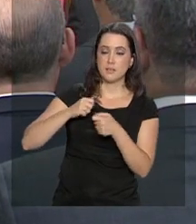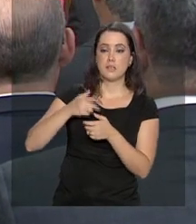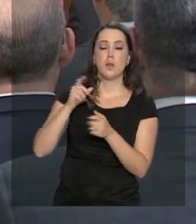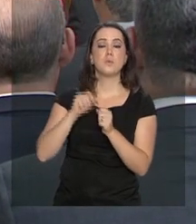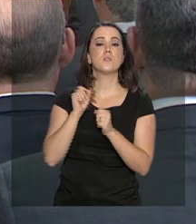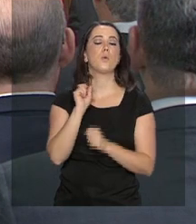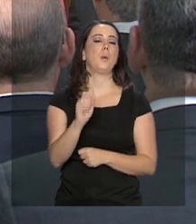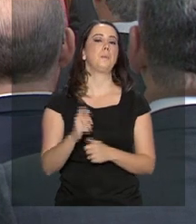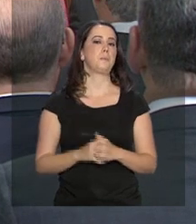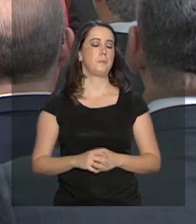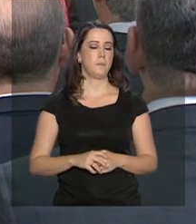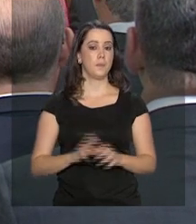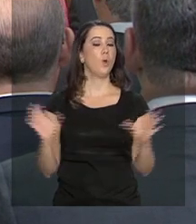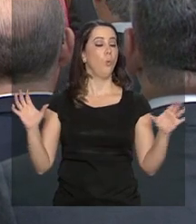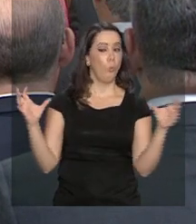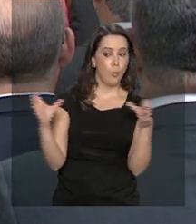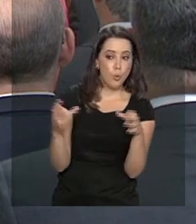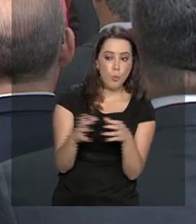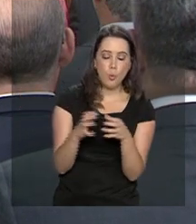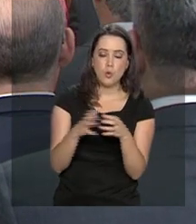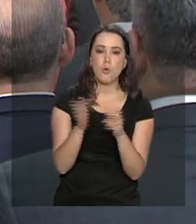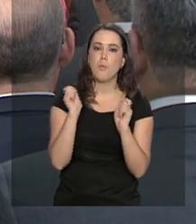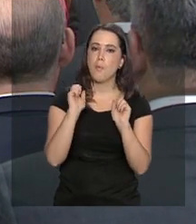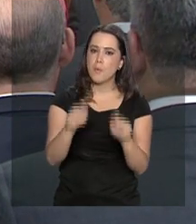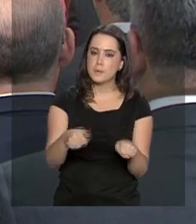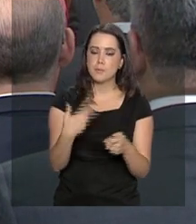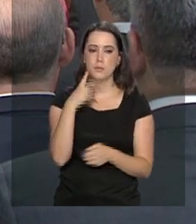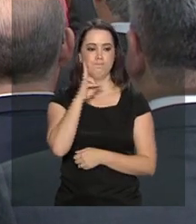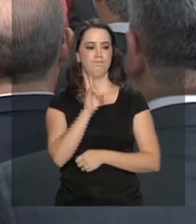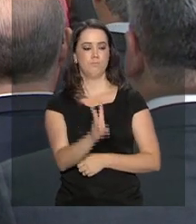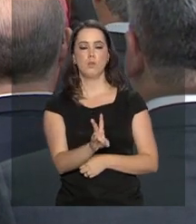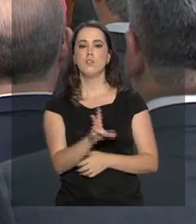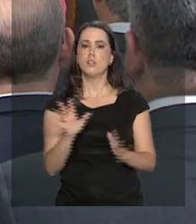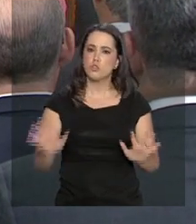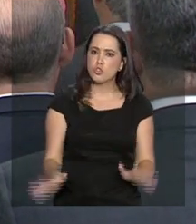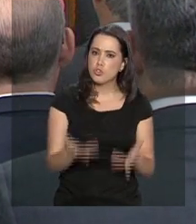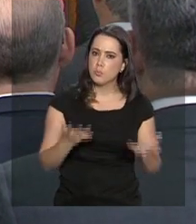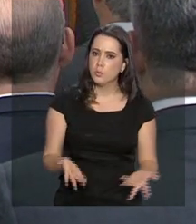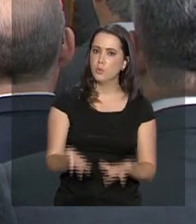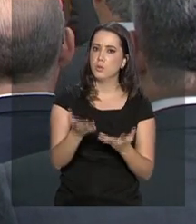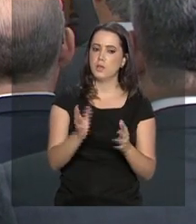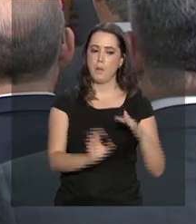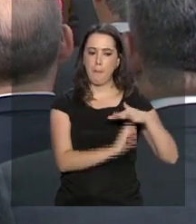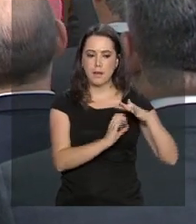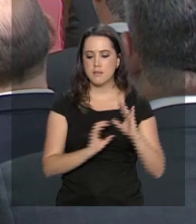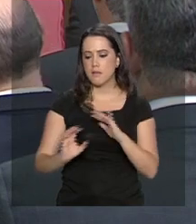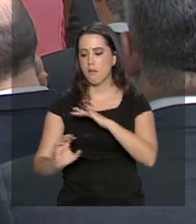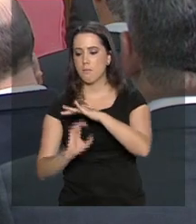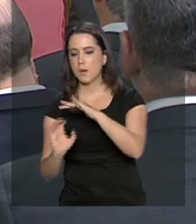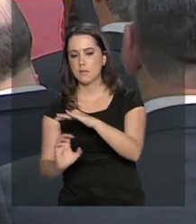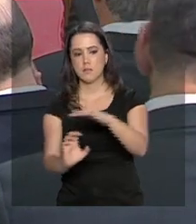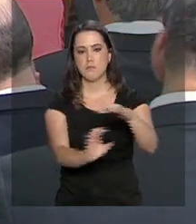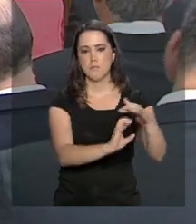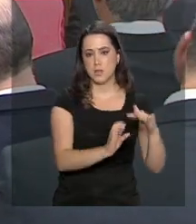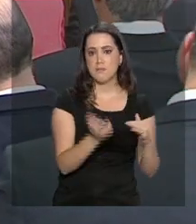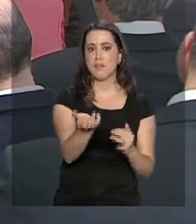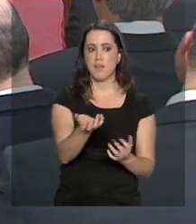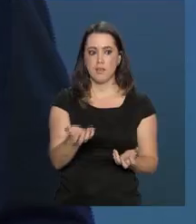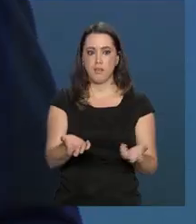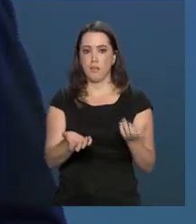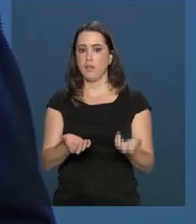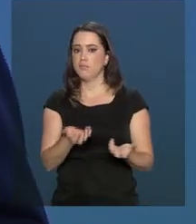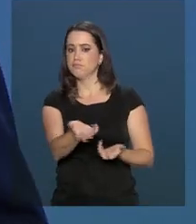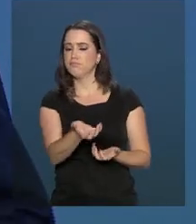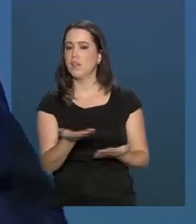o setor permita tem um ambiente que estimule a concorrência estimula a competição para que